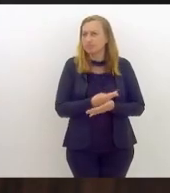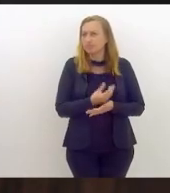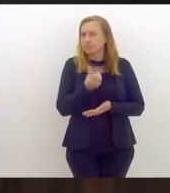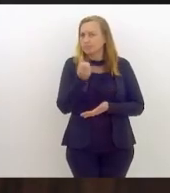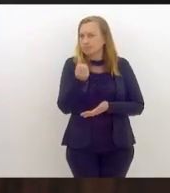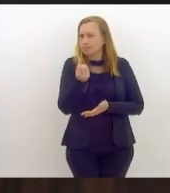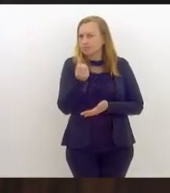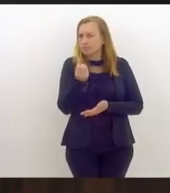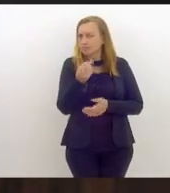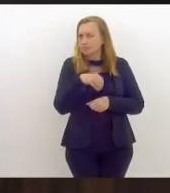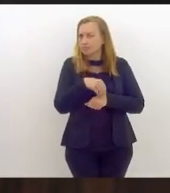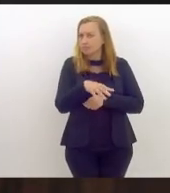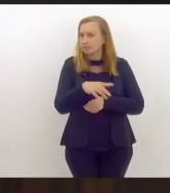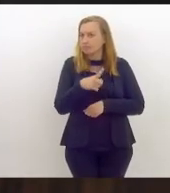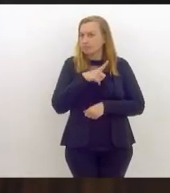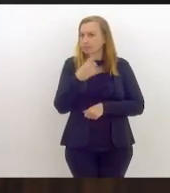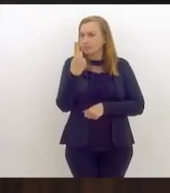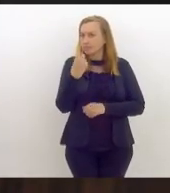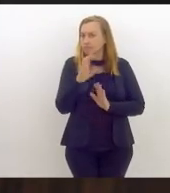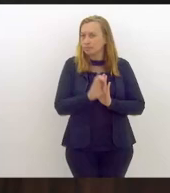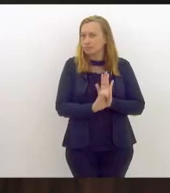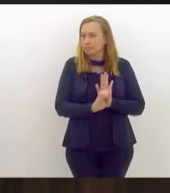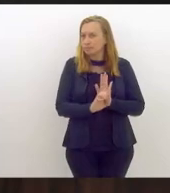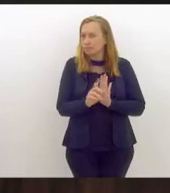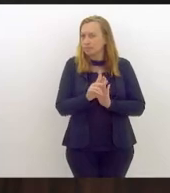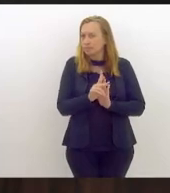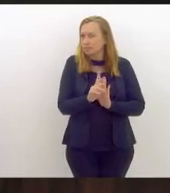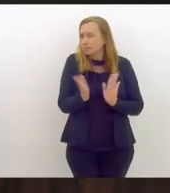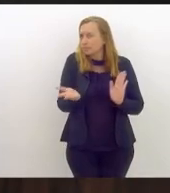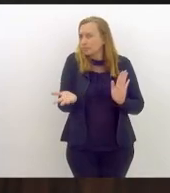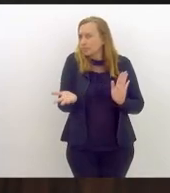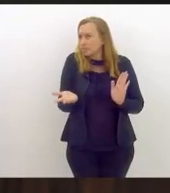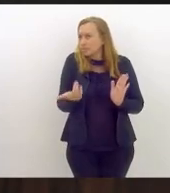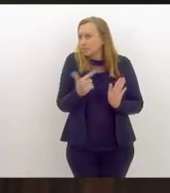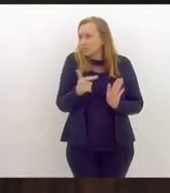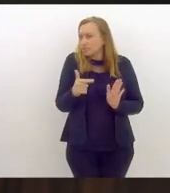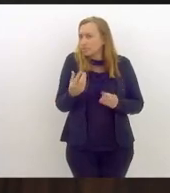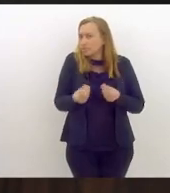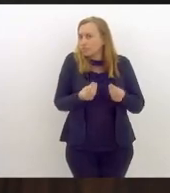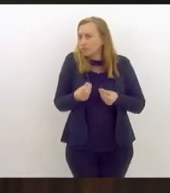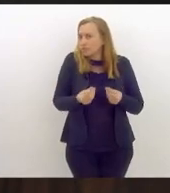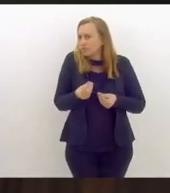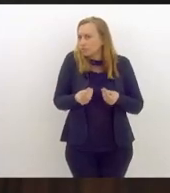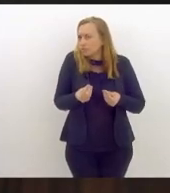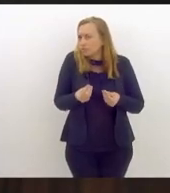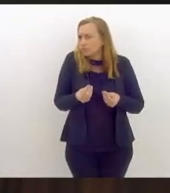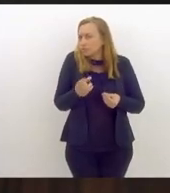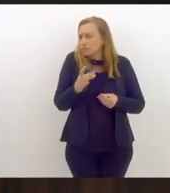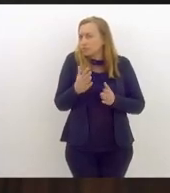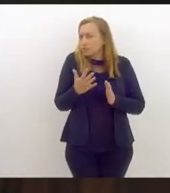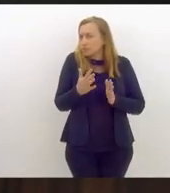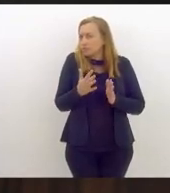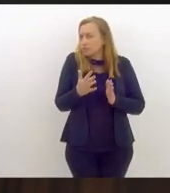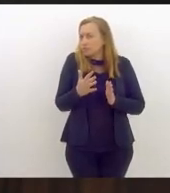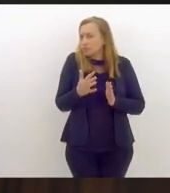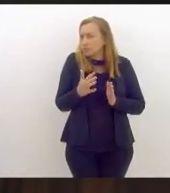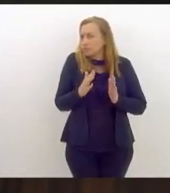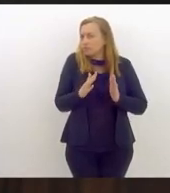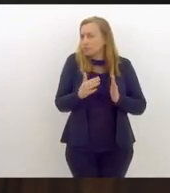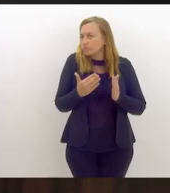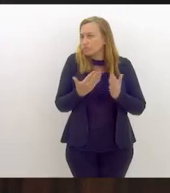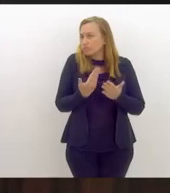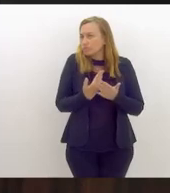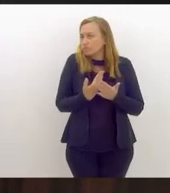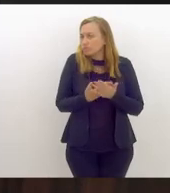está dizendo 6 destaques, só temos uma emenda ao projeto, então não dá para ter 6 destaques, só se for escola de samba, mas